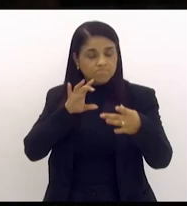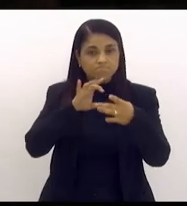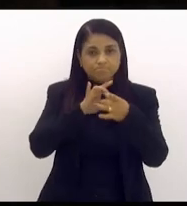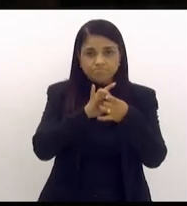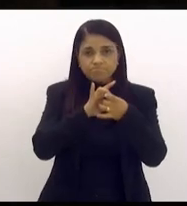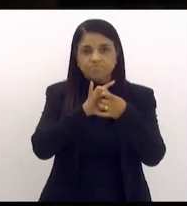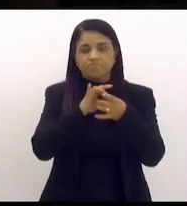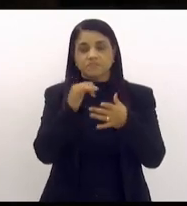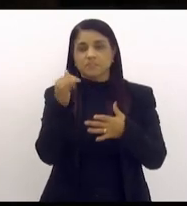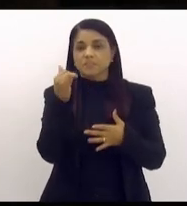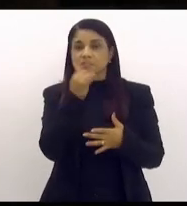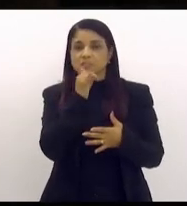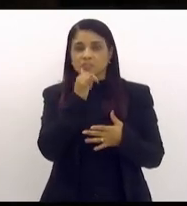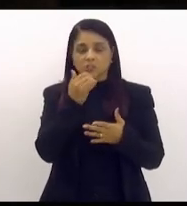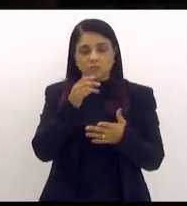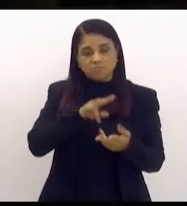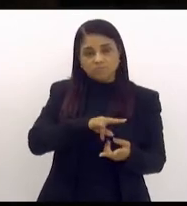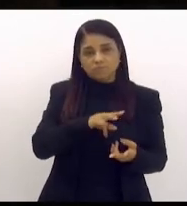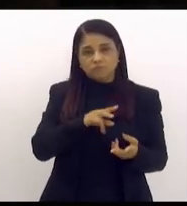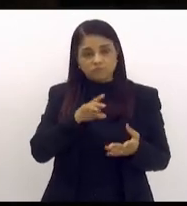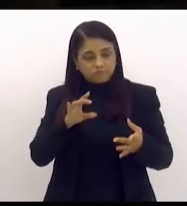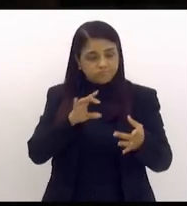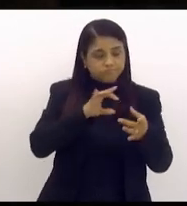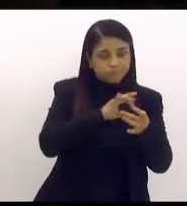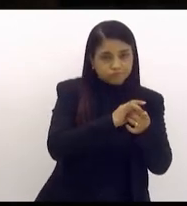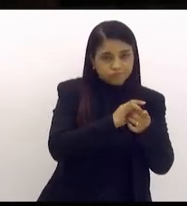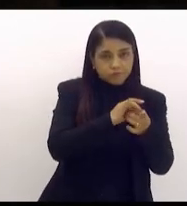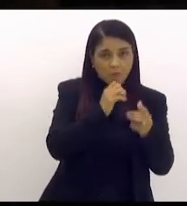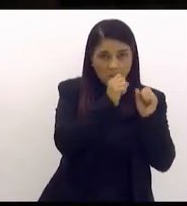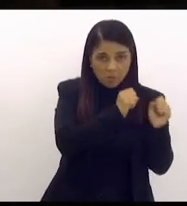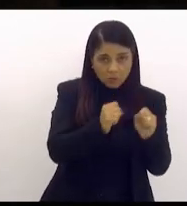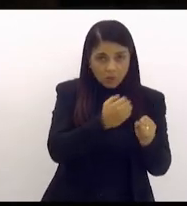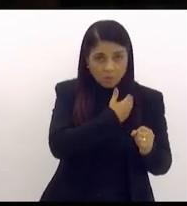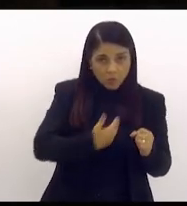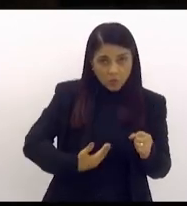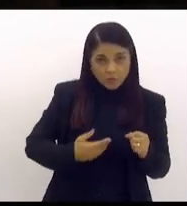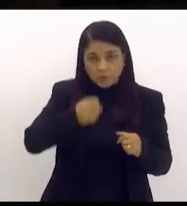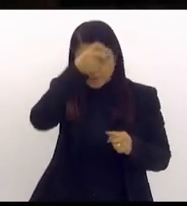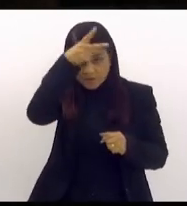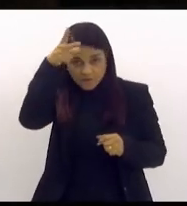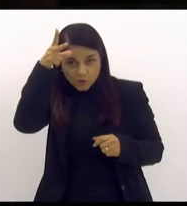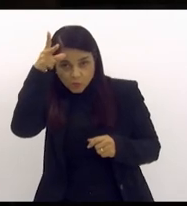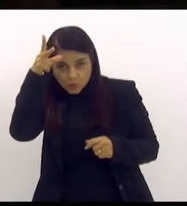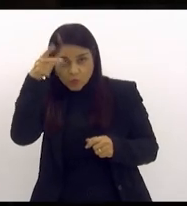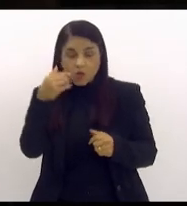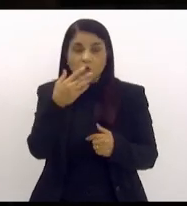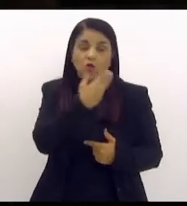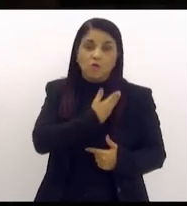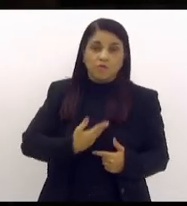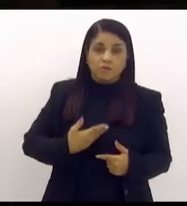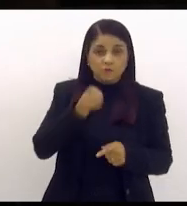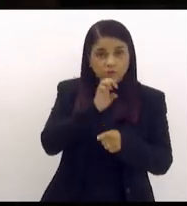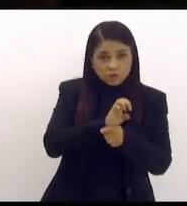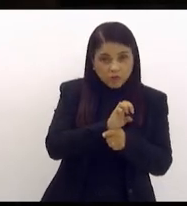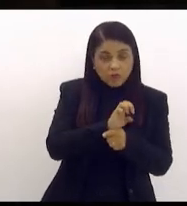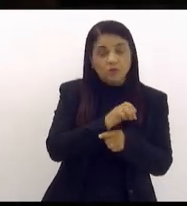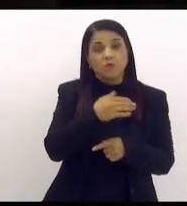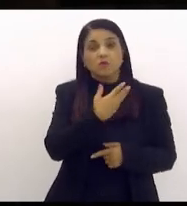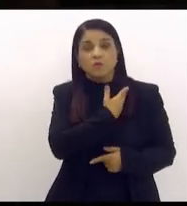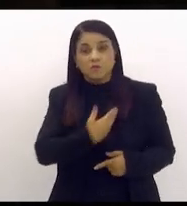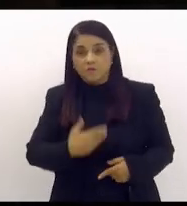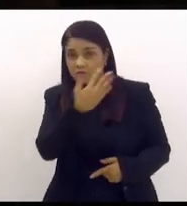uma interface do poder público das municipalidades do Governo do Estado e também do Governo